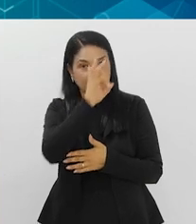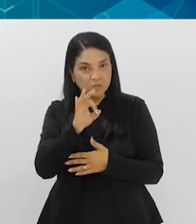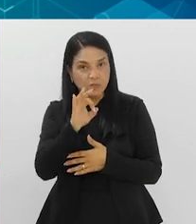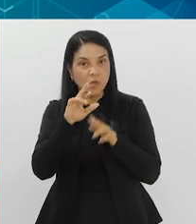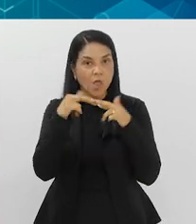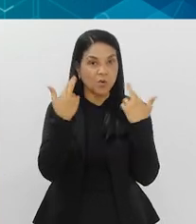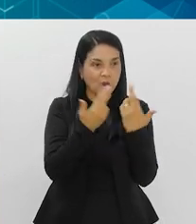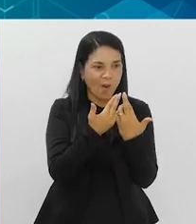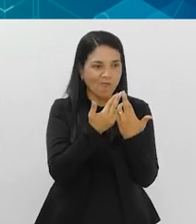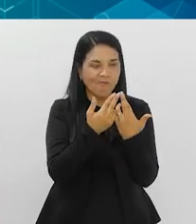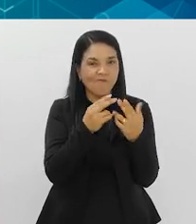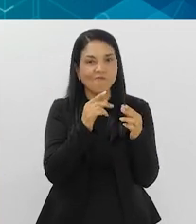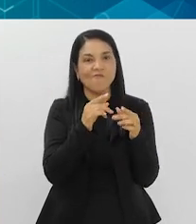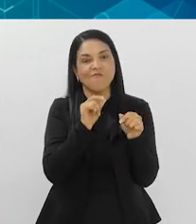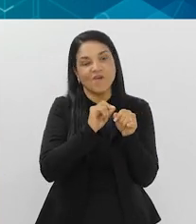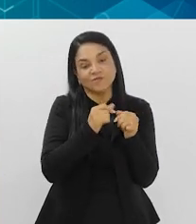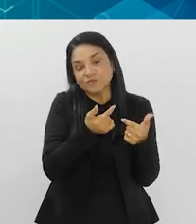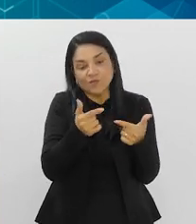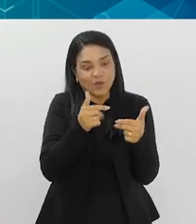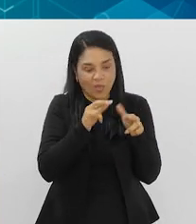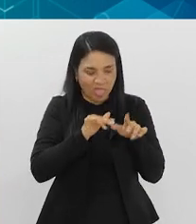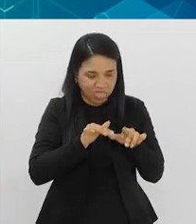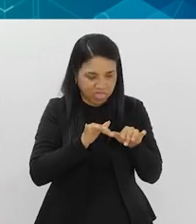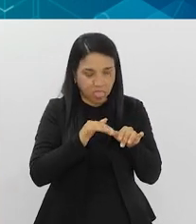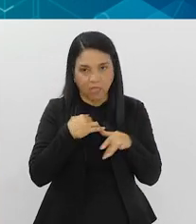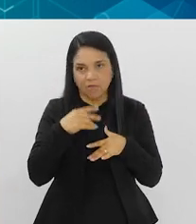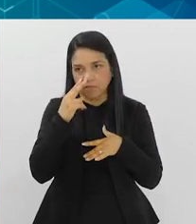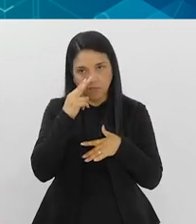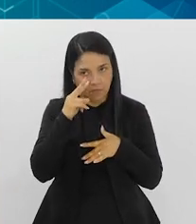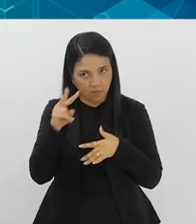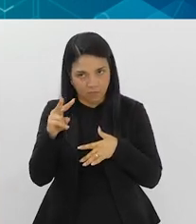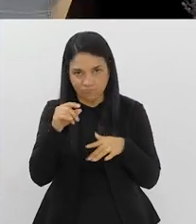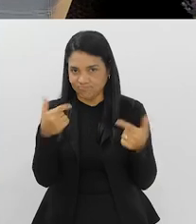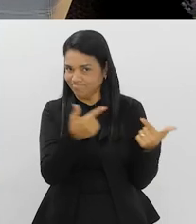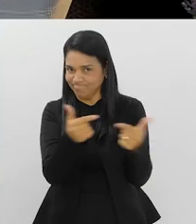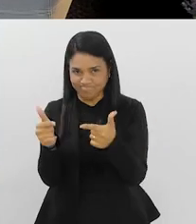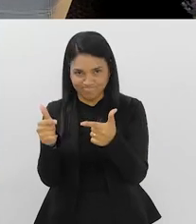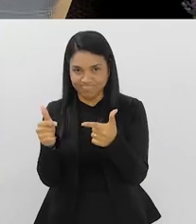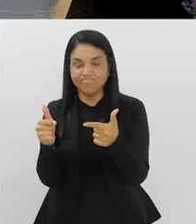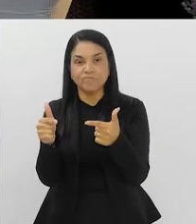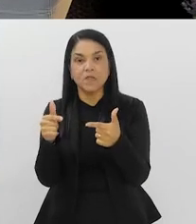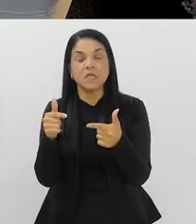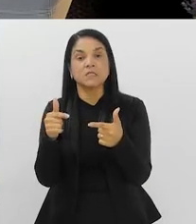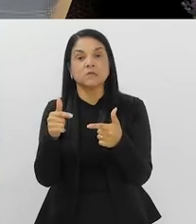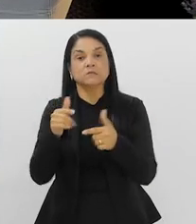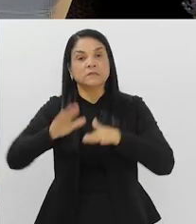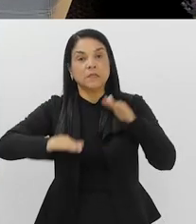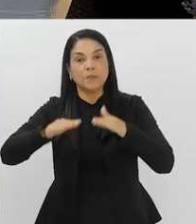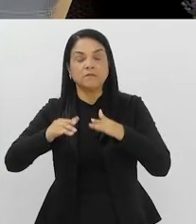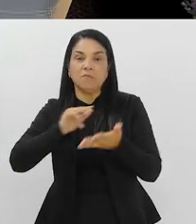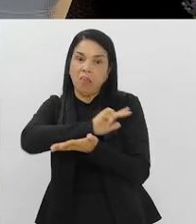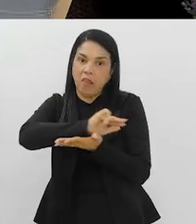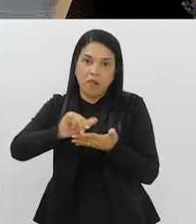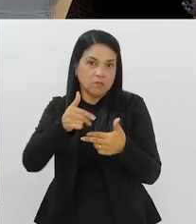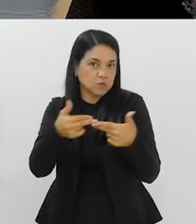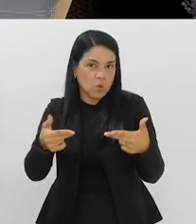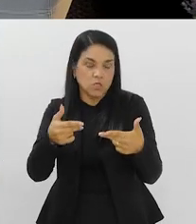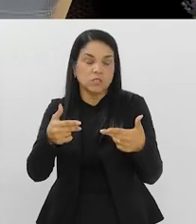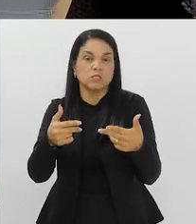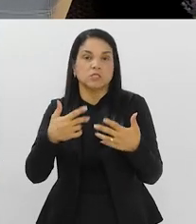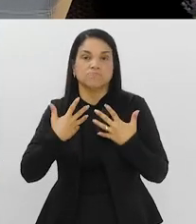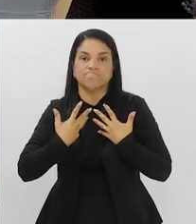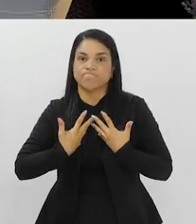nossas reuniões, a gente está fazendo outra coisa enquanto a gente está presente. Então, fazer muitas coisas ao mesmo tempo também acaba aumentando